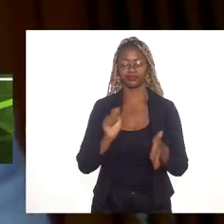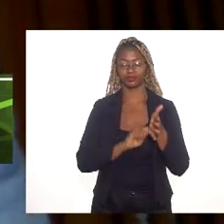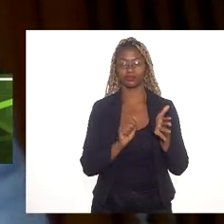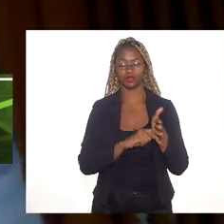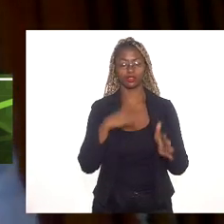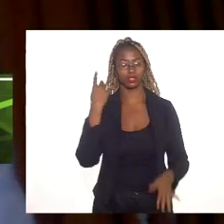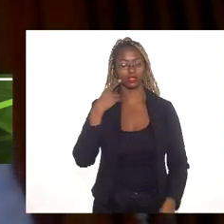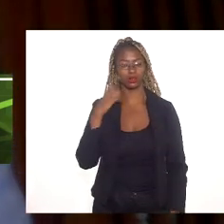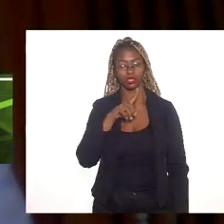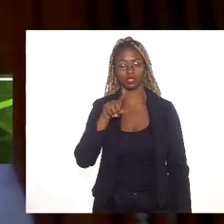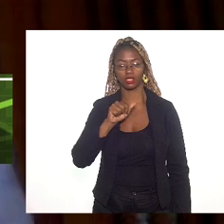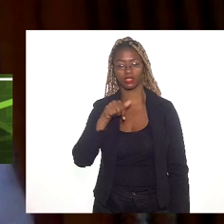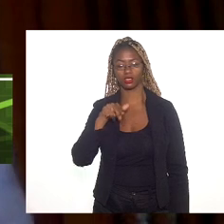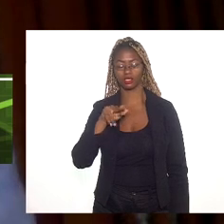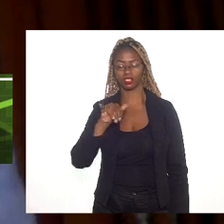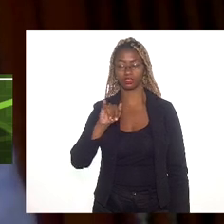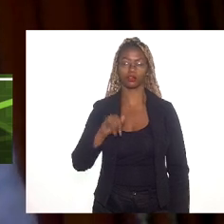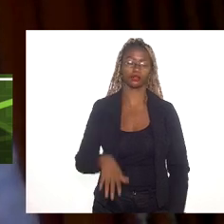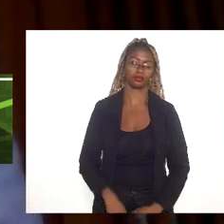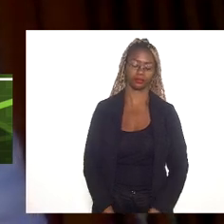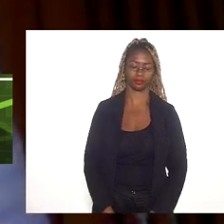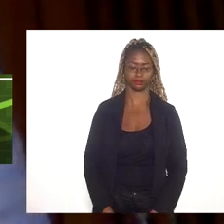outros.